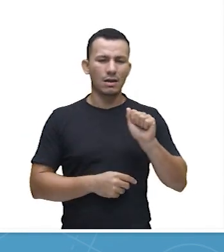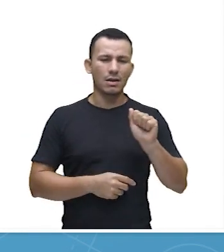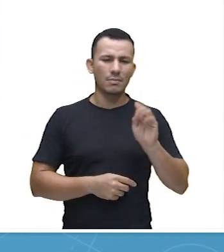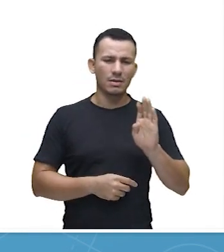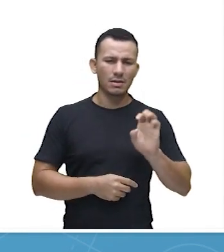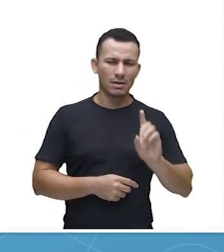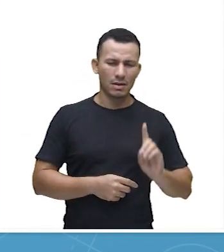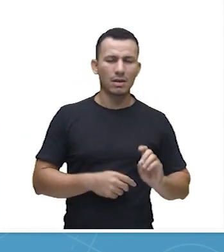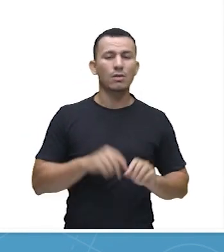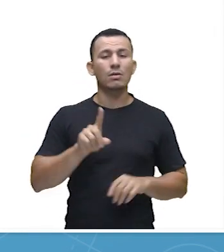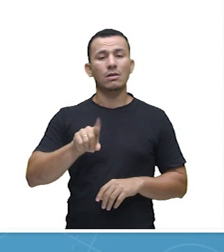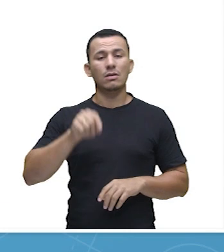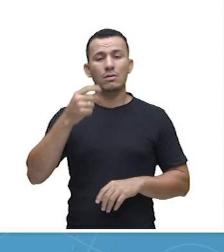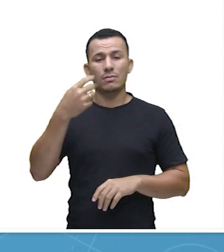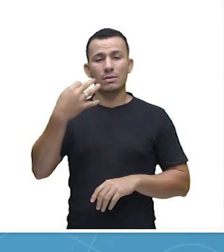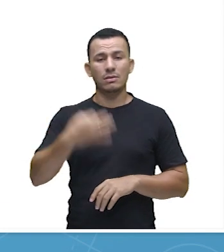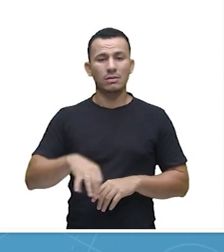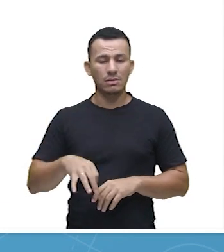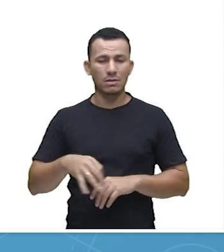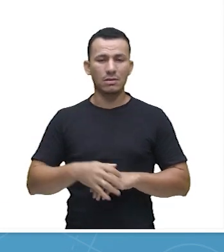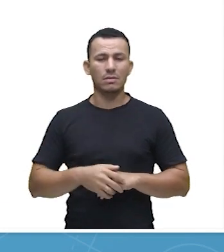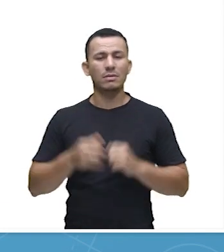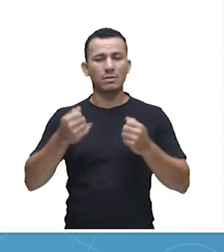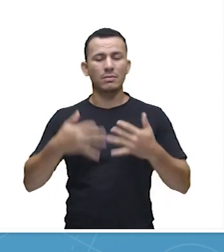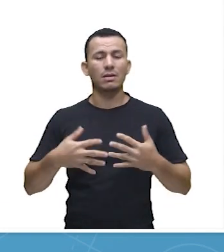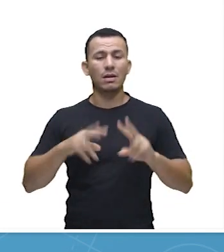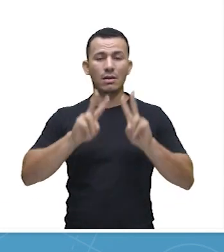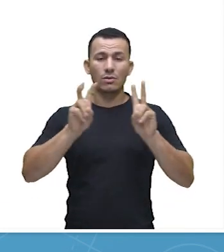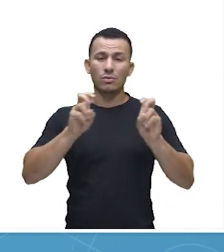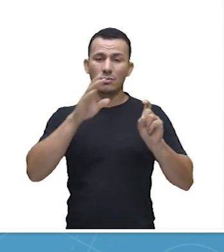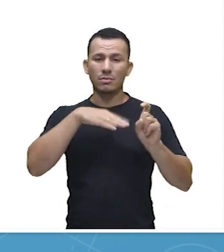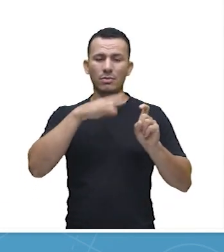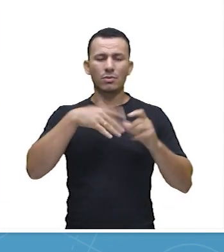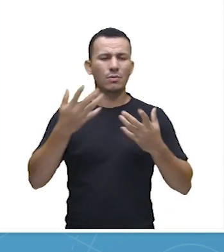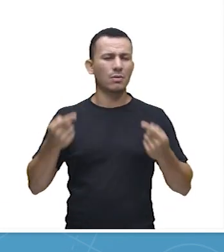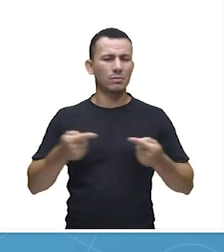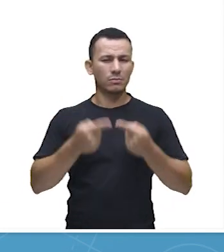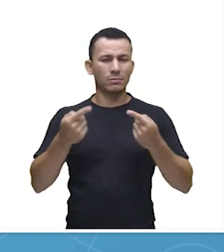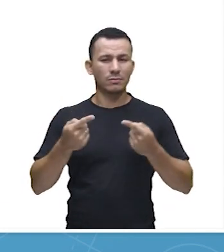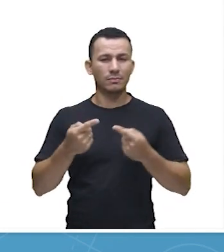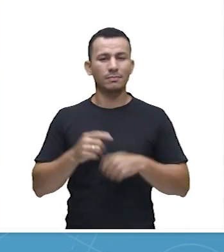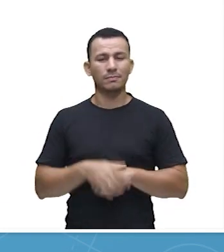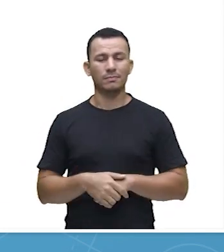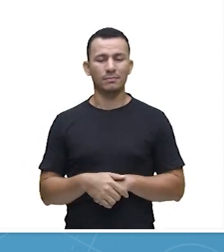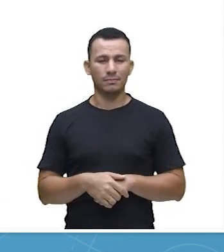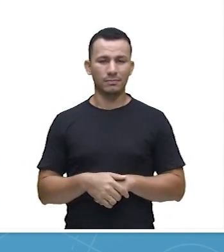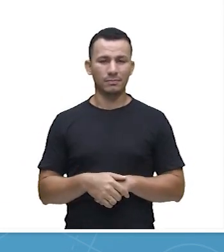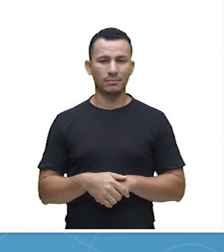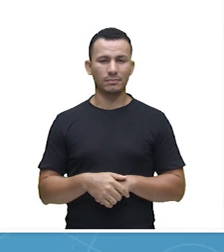marquem aquela que melhor se adequa para explicar sobre mito. Daqui a pouco a gente volta.